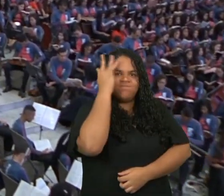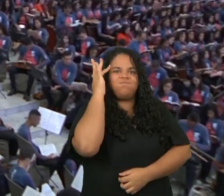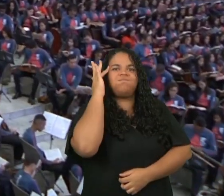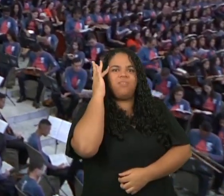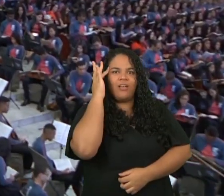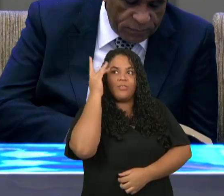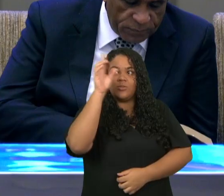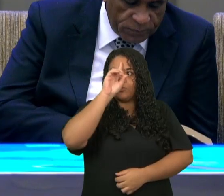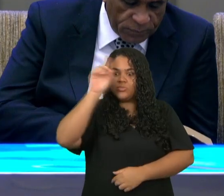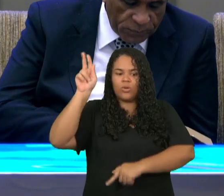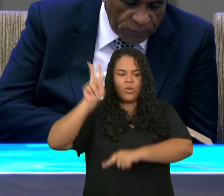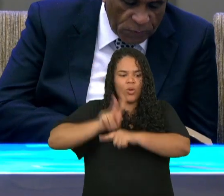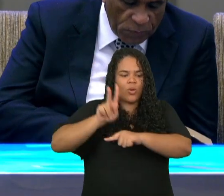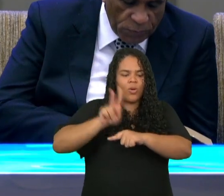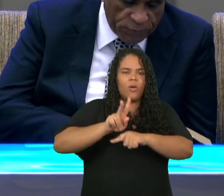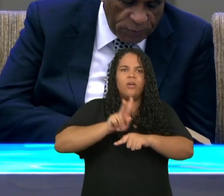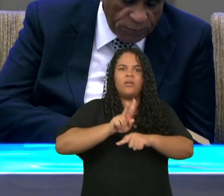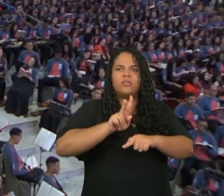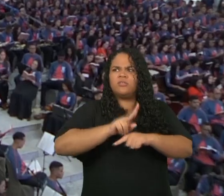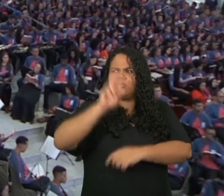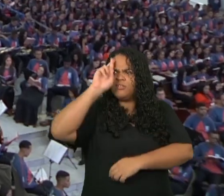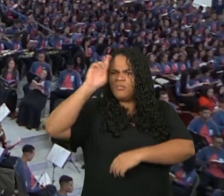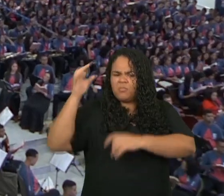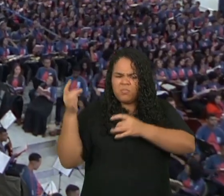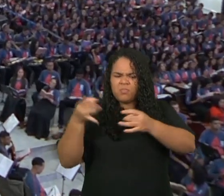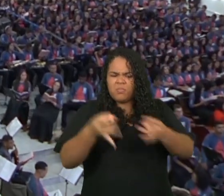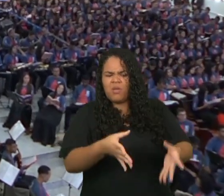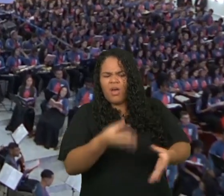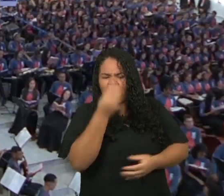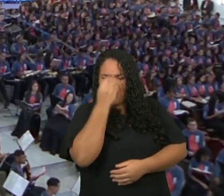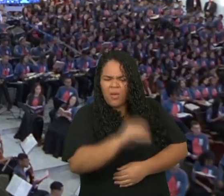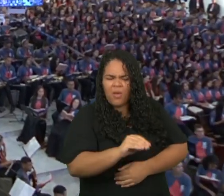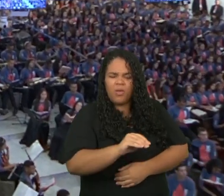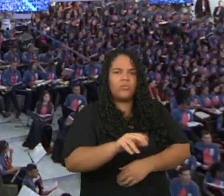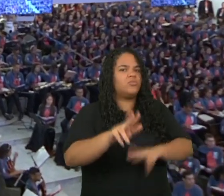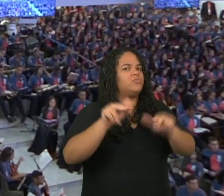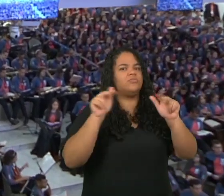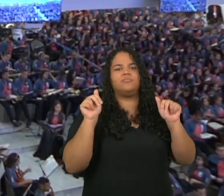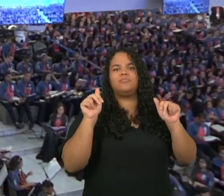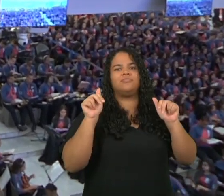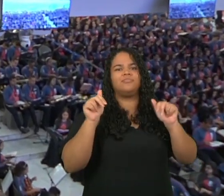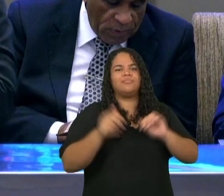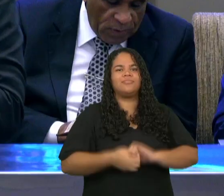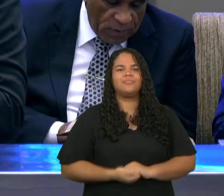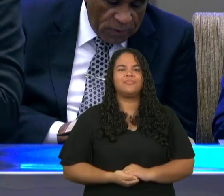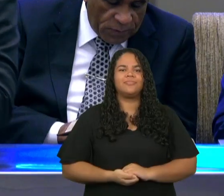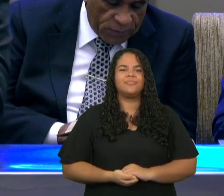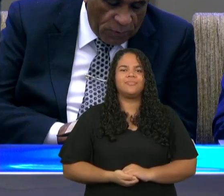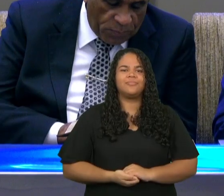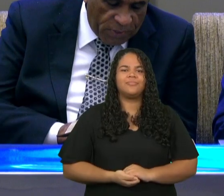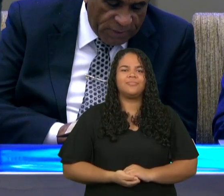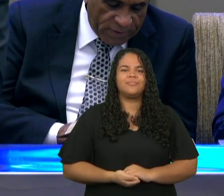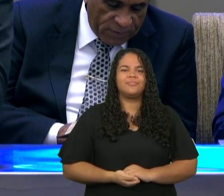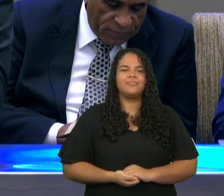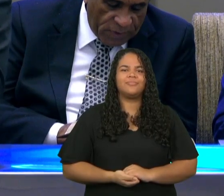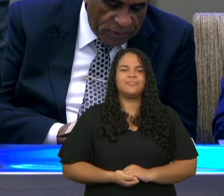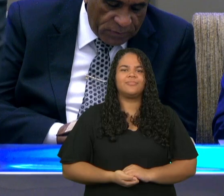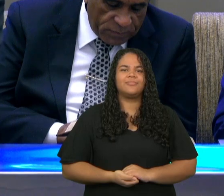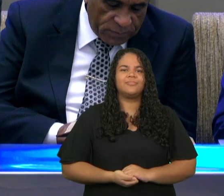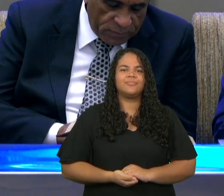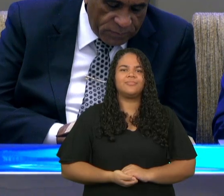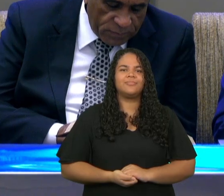Deus não desampara quem? A quem? Aí diz mais: eles...